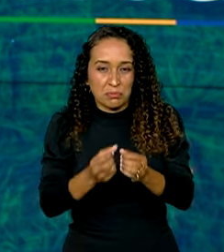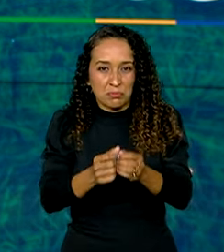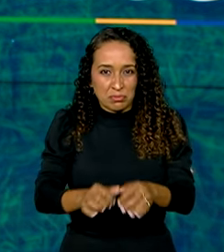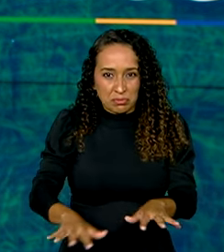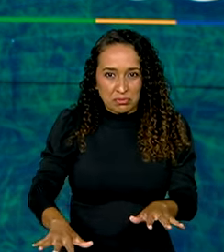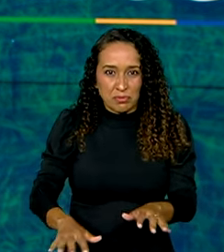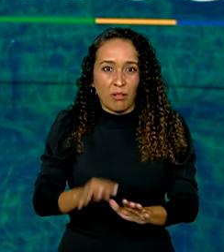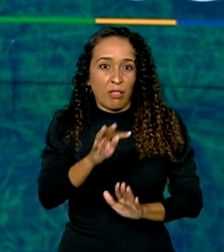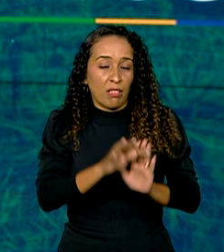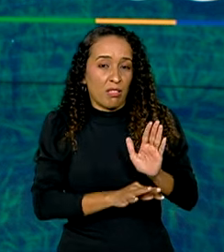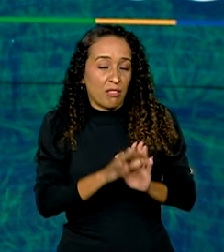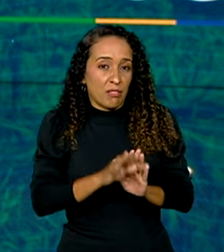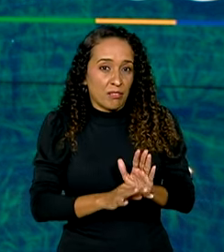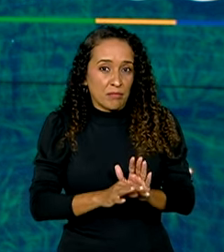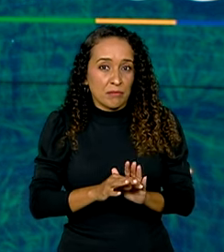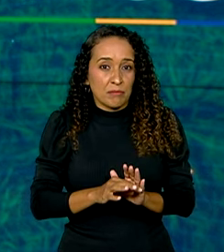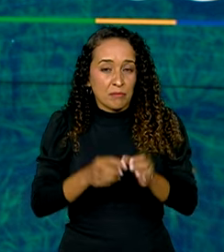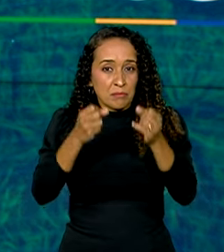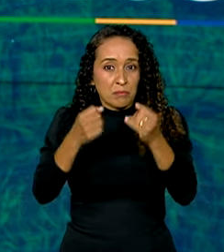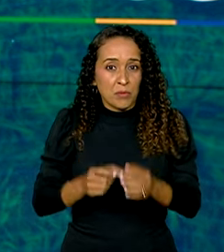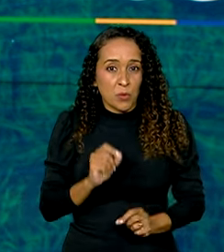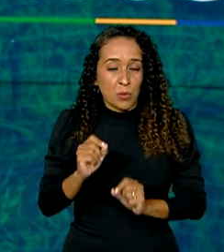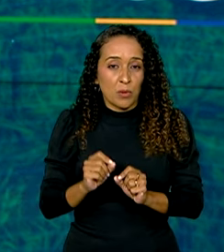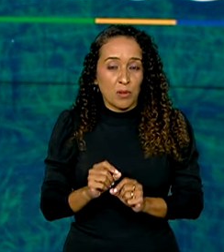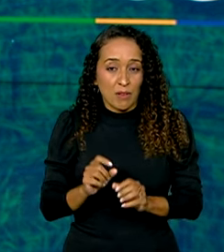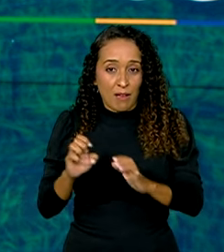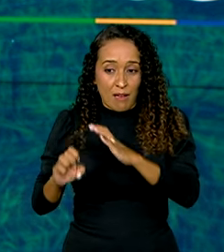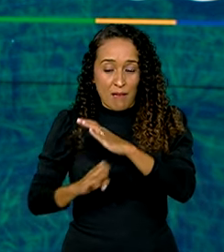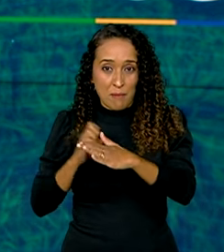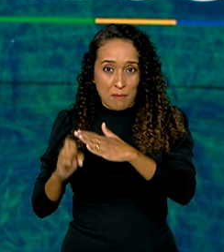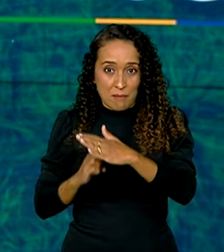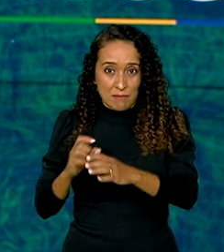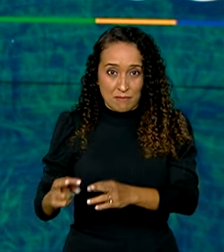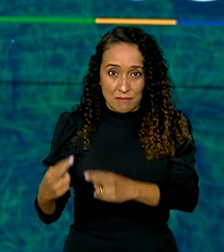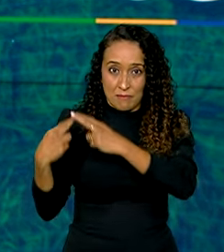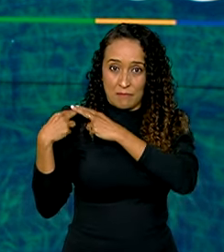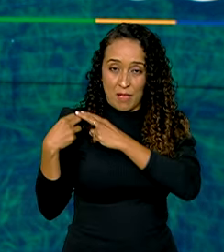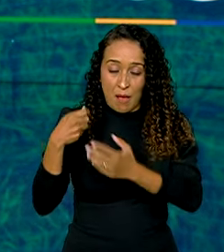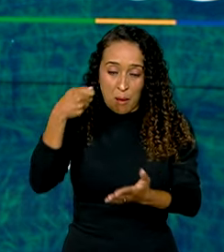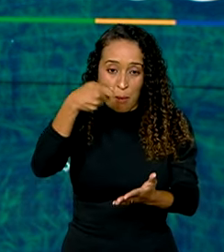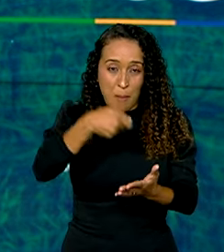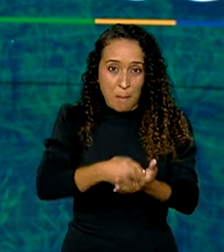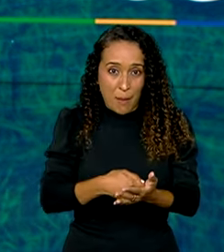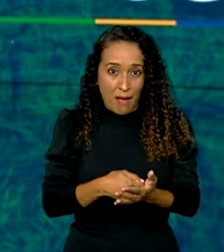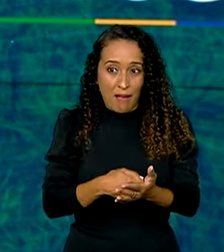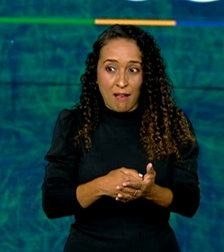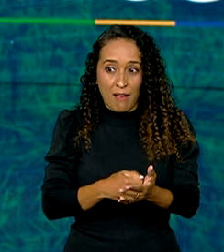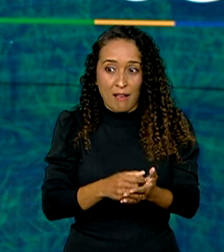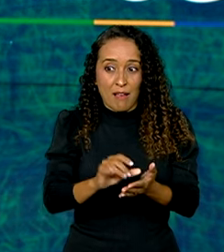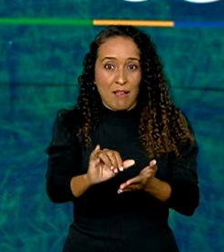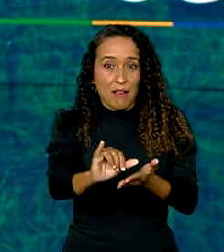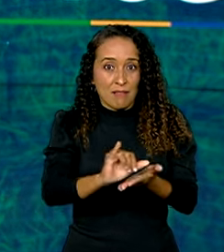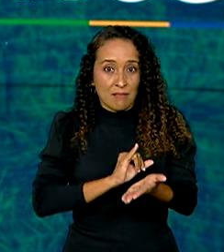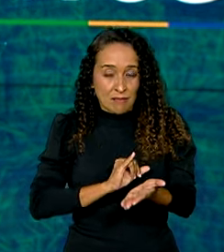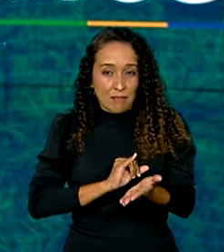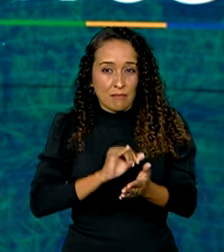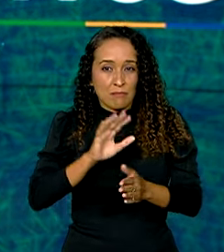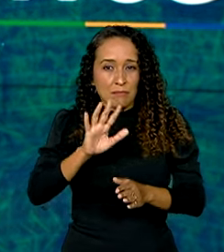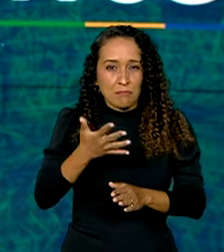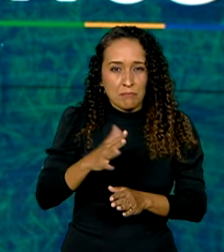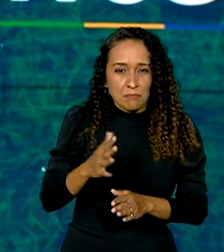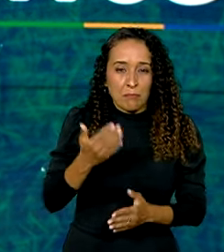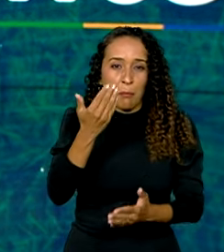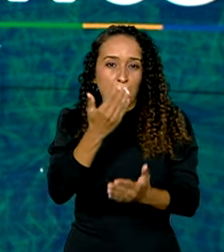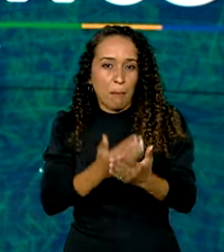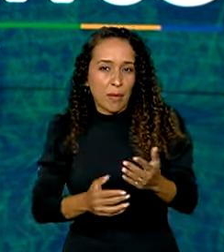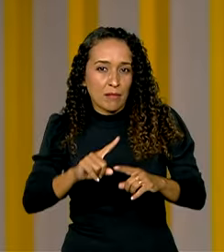O texto determina que a empresa responsável pelo desastre pague indenizações proporcionais às perdas